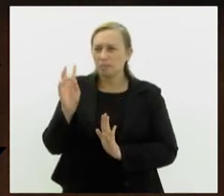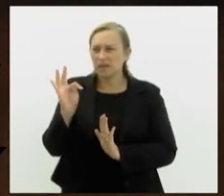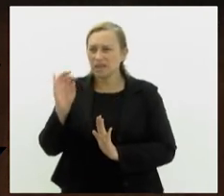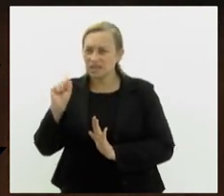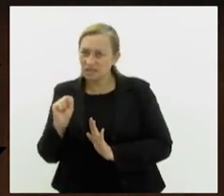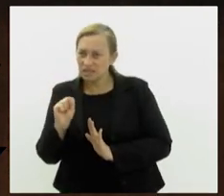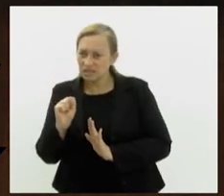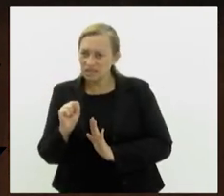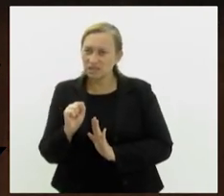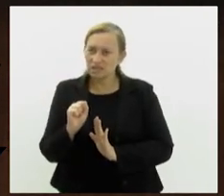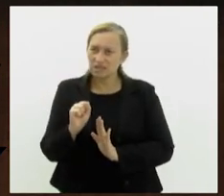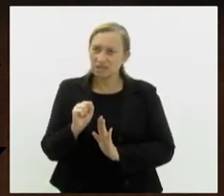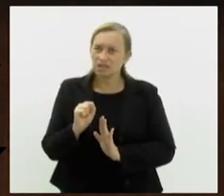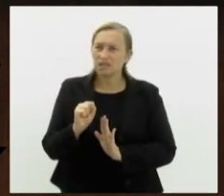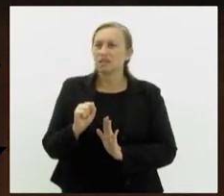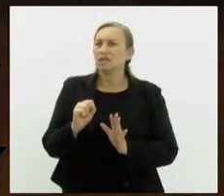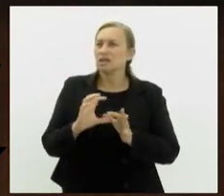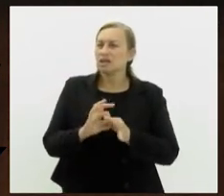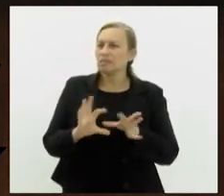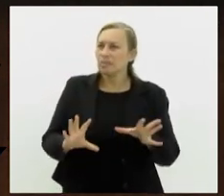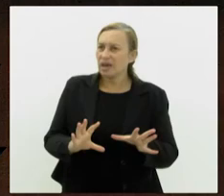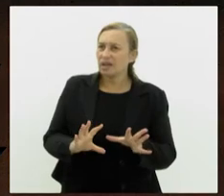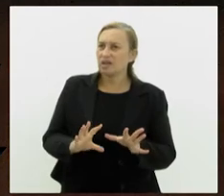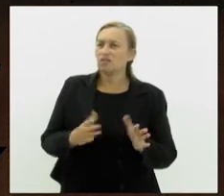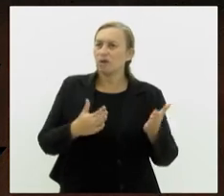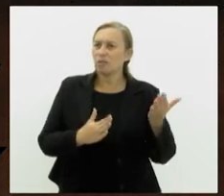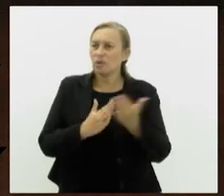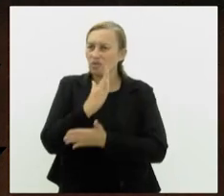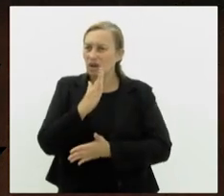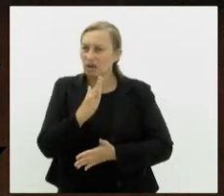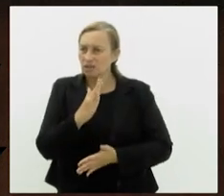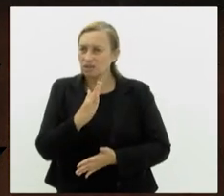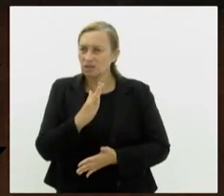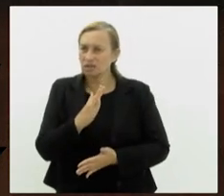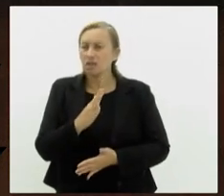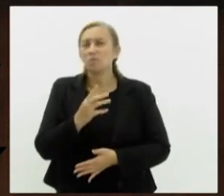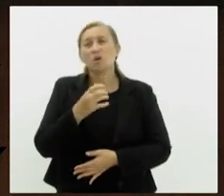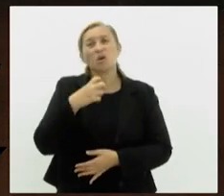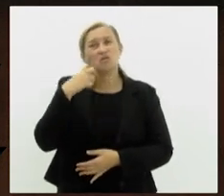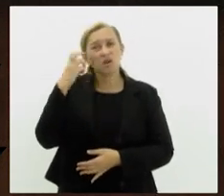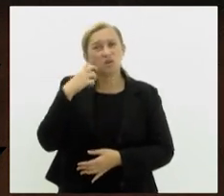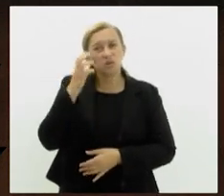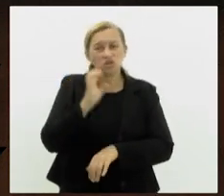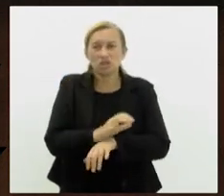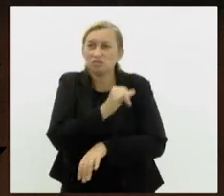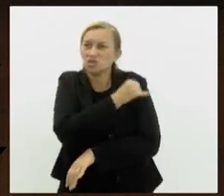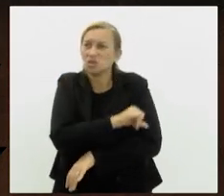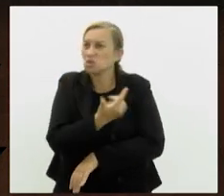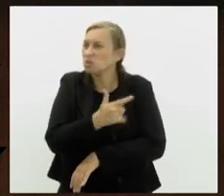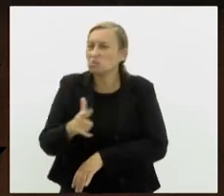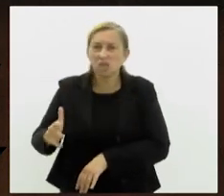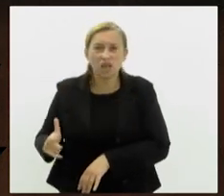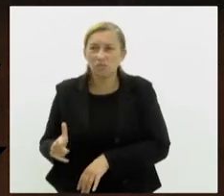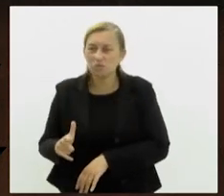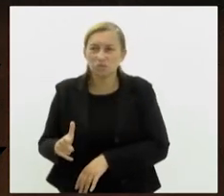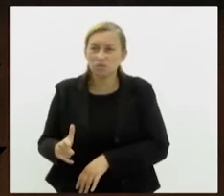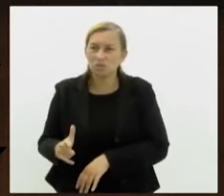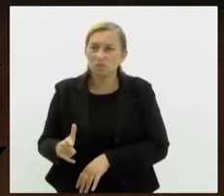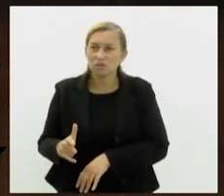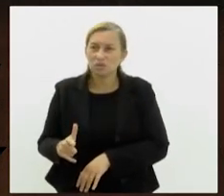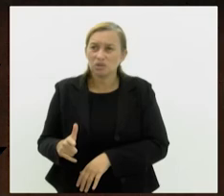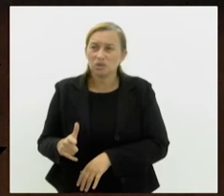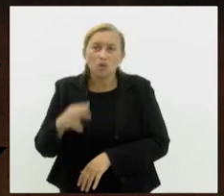no final do ano passado, porque essa situação é vexatória no Rio de Janeiro. Nós não temos braços para